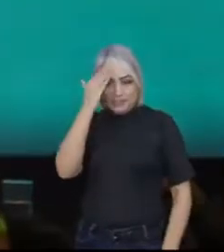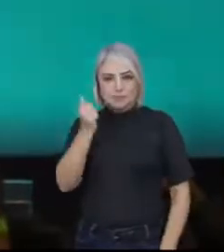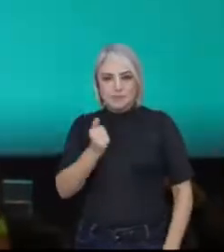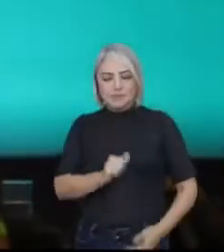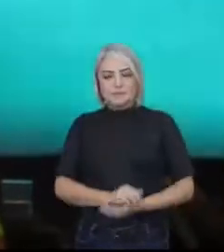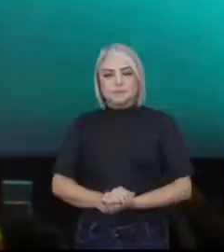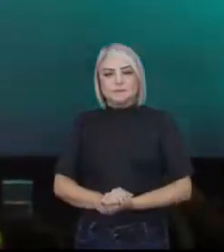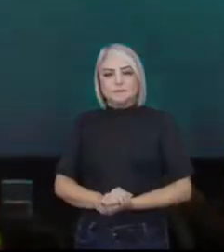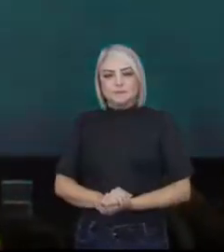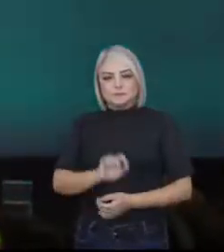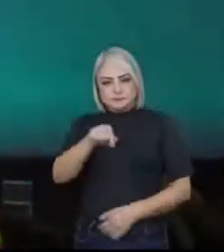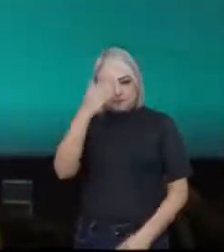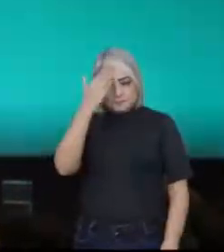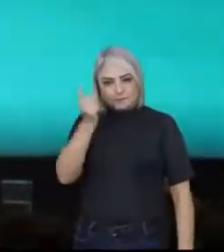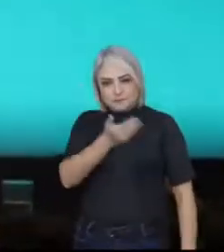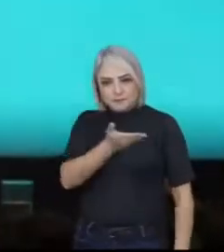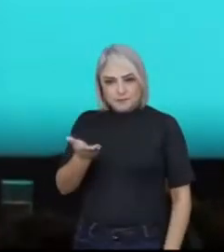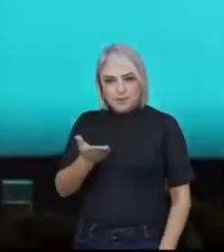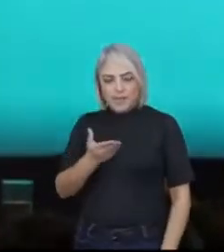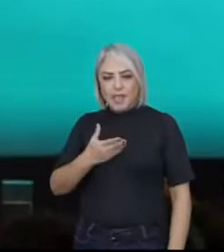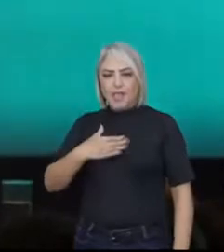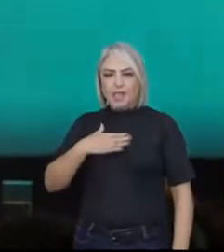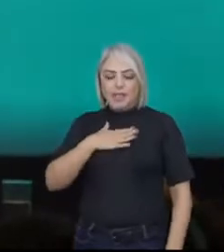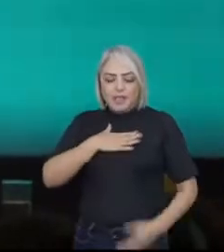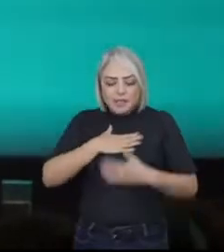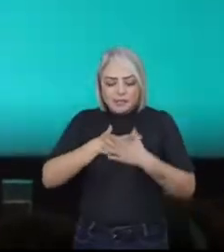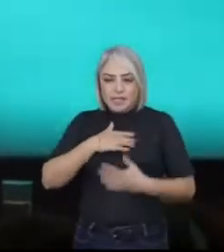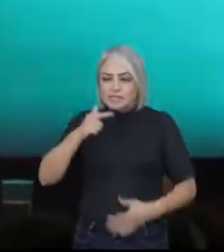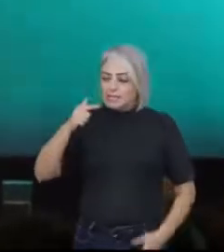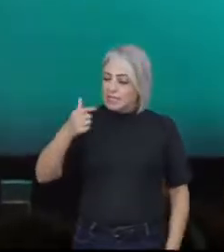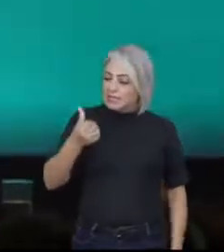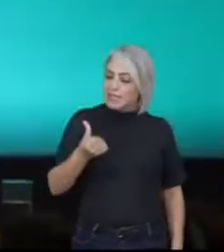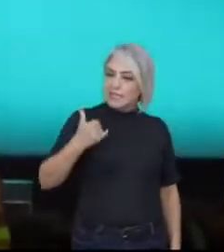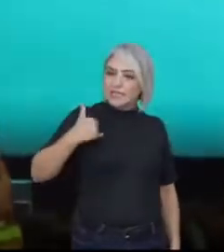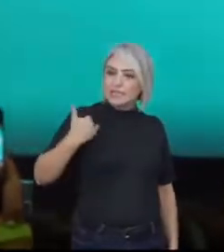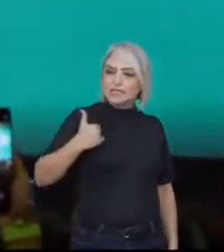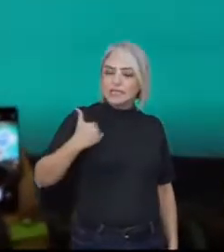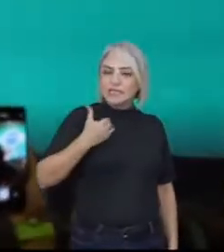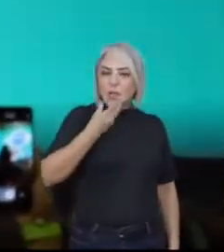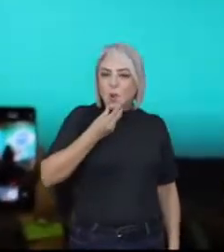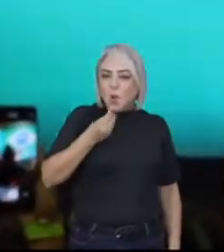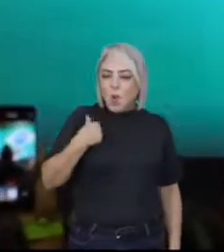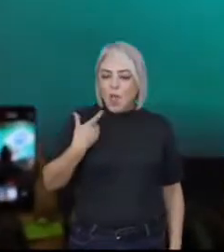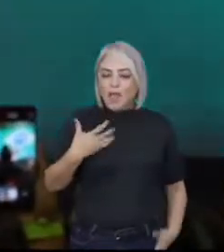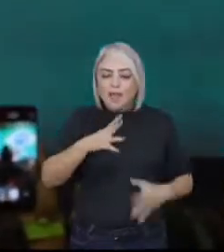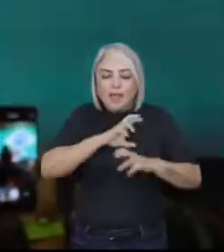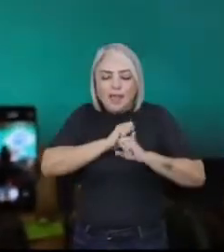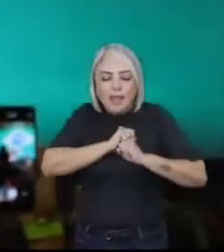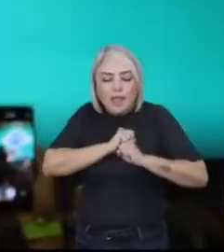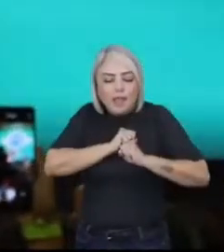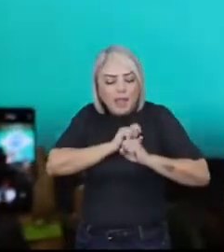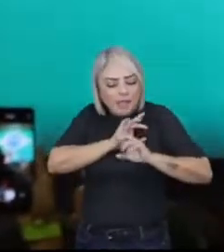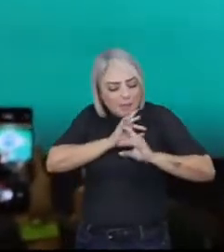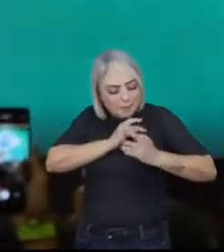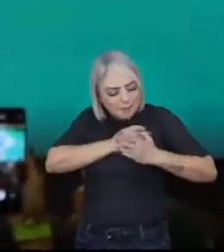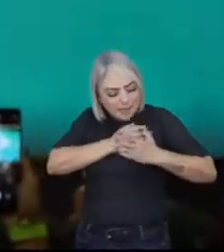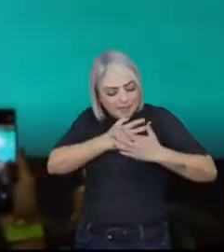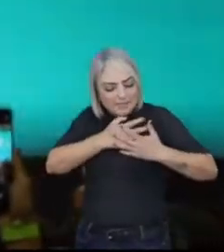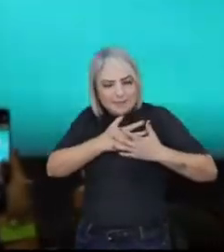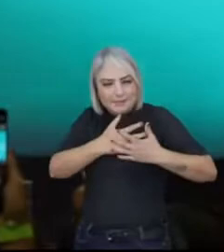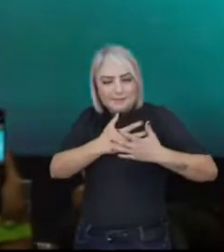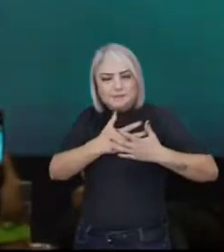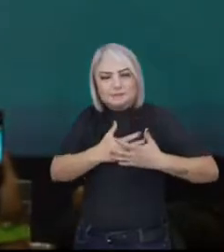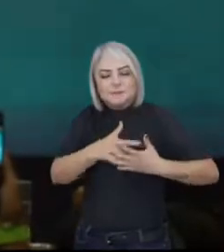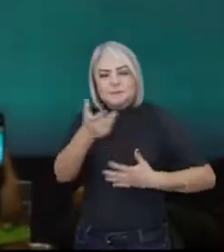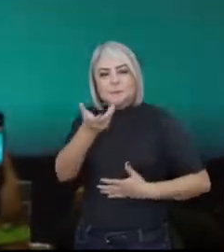você tem que saber que um cara que tem 76 anos e está apaixonado como eu estou, que está querendo casar,